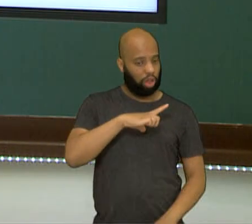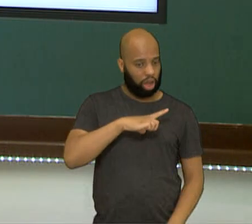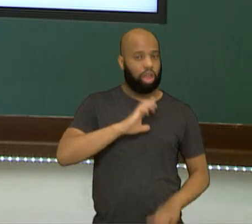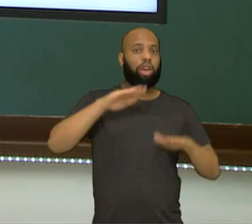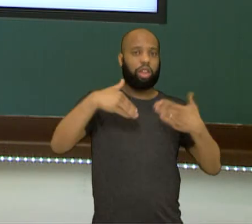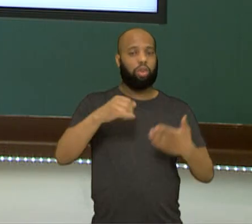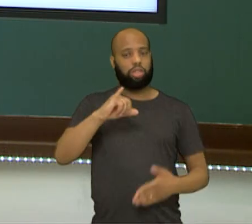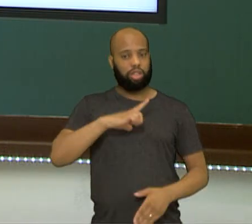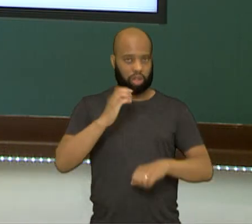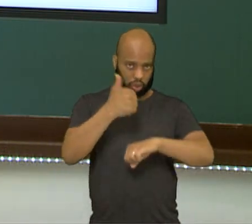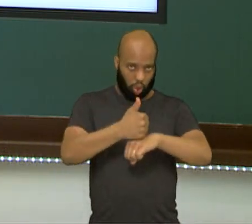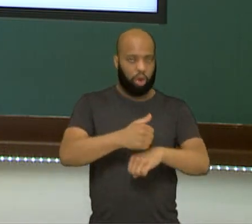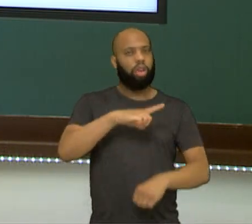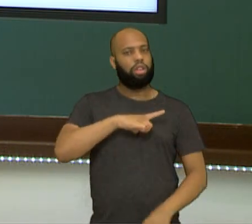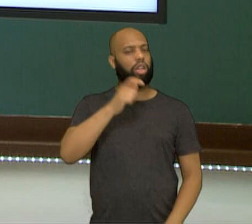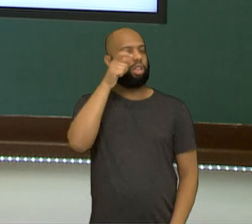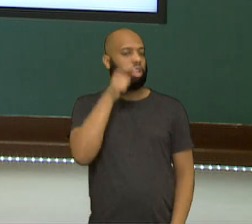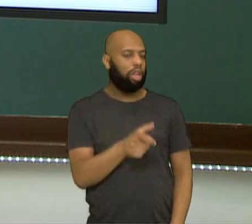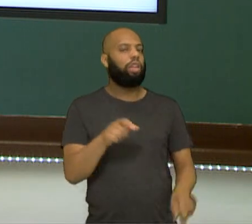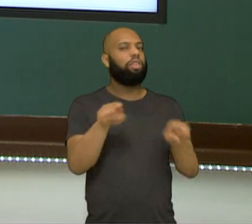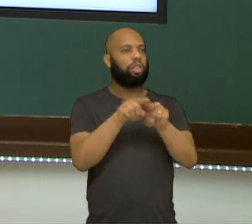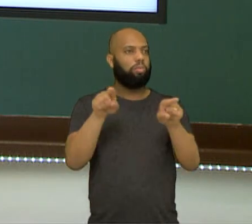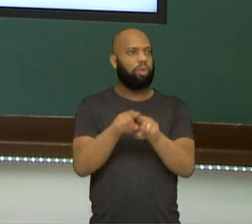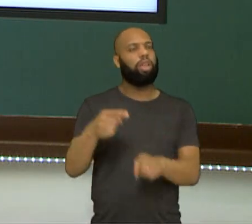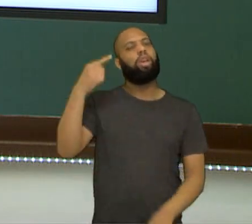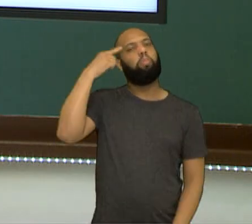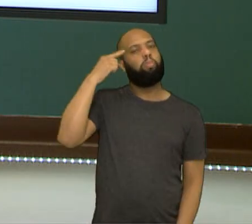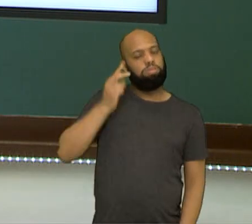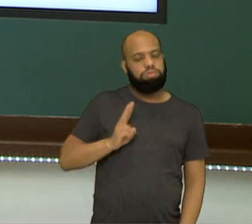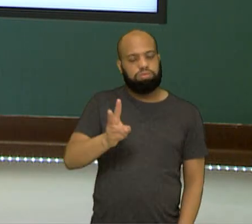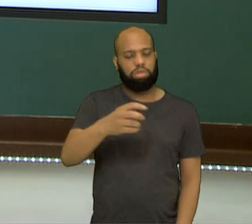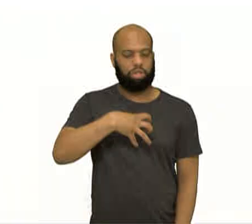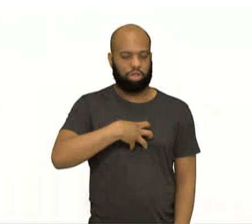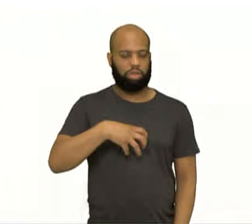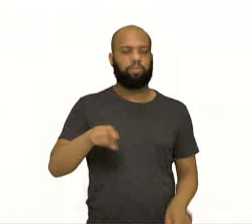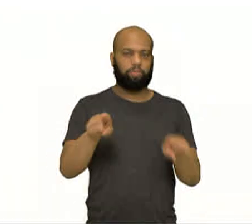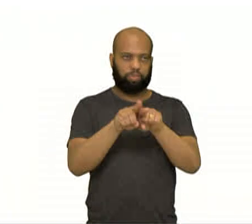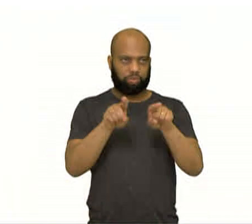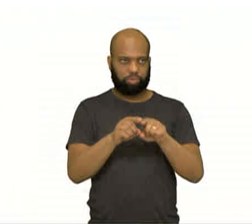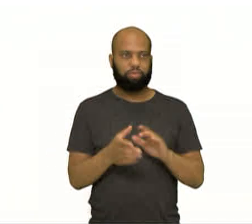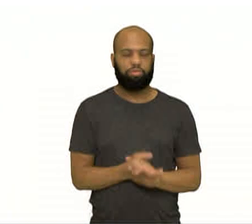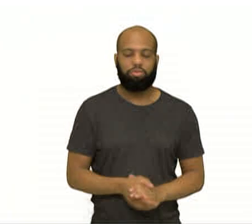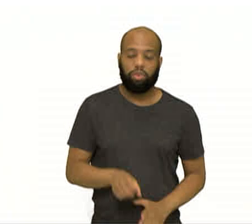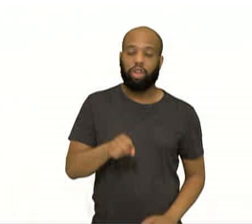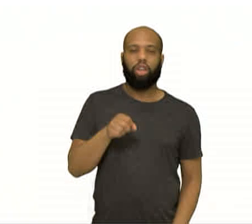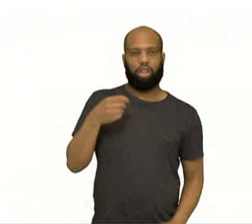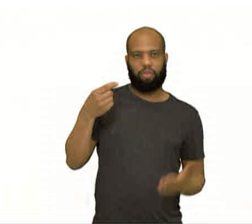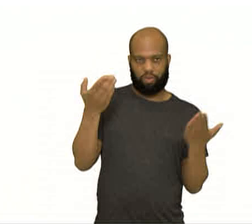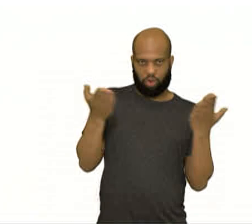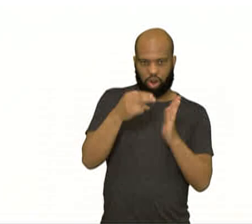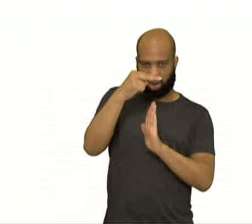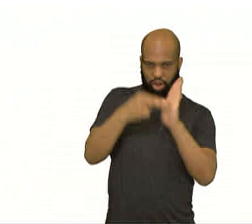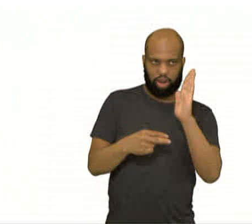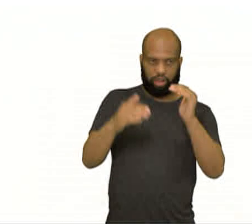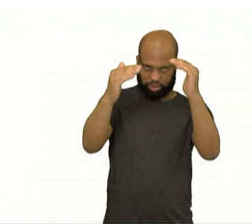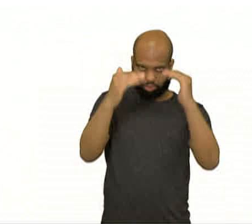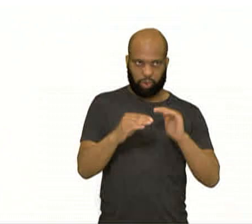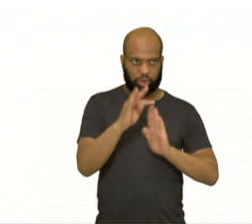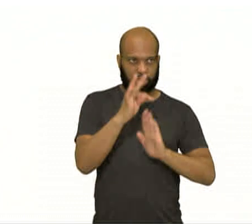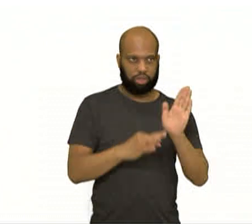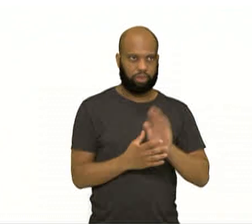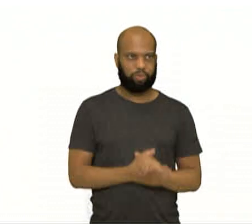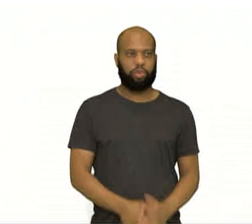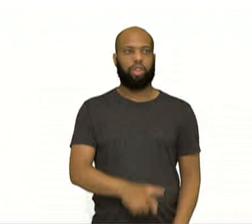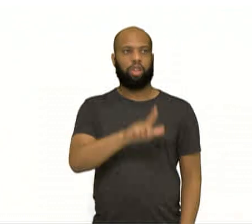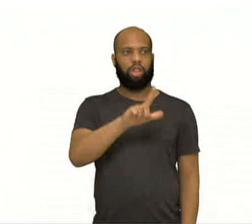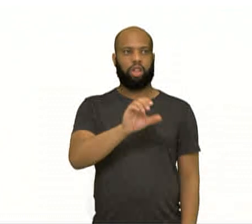seus negócios. Então, sempre pense nesse sentido. Vamos observar aqui a leitura dos trechos a seguir.